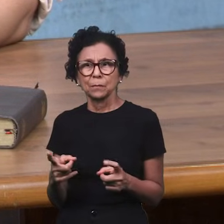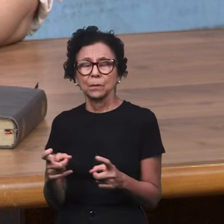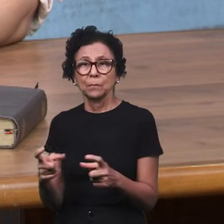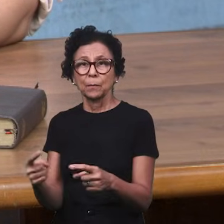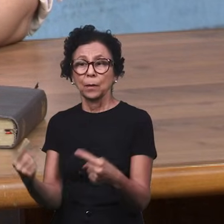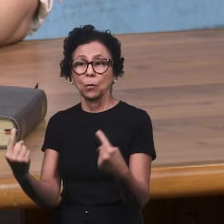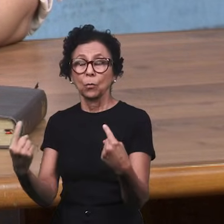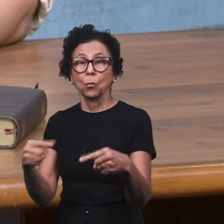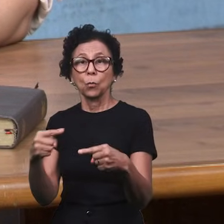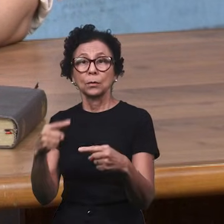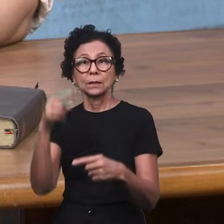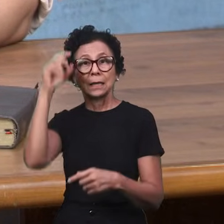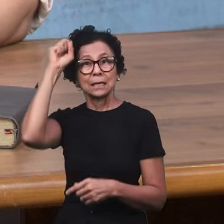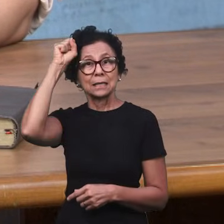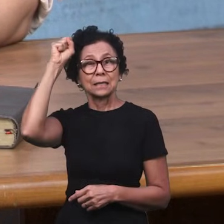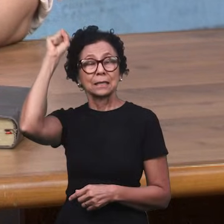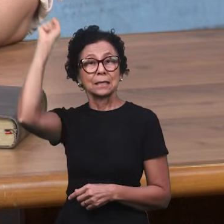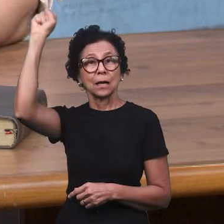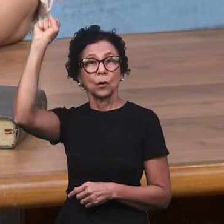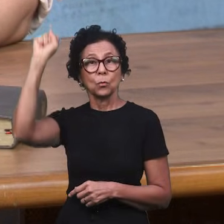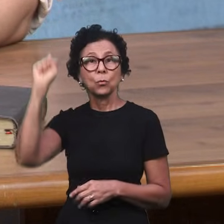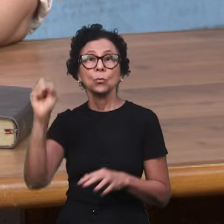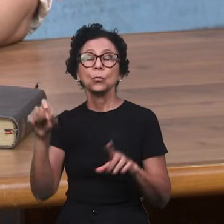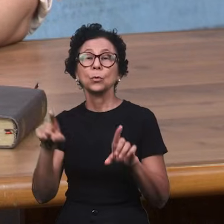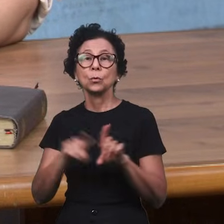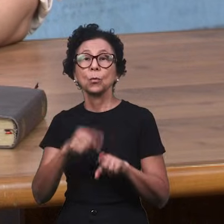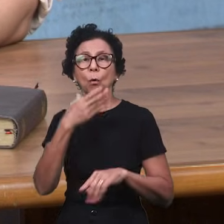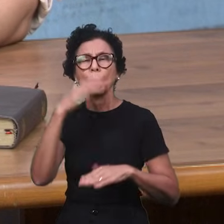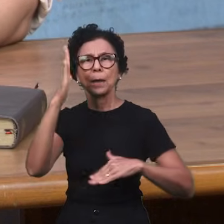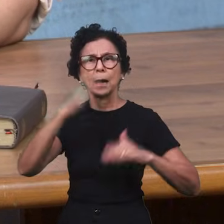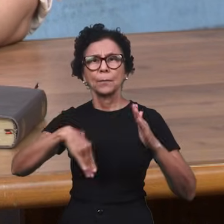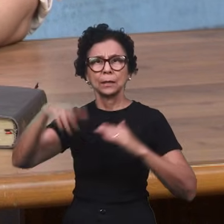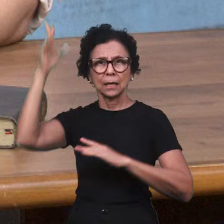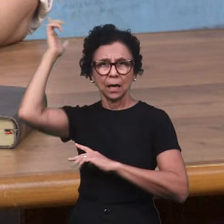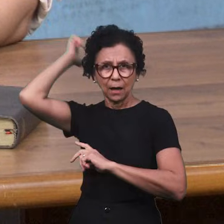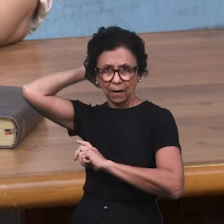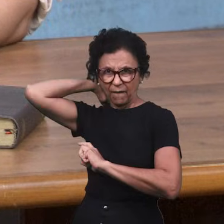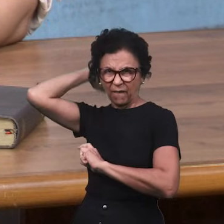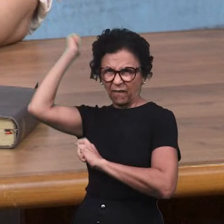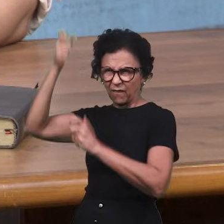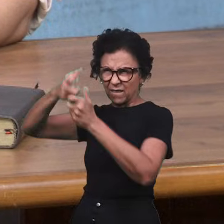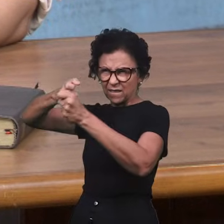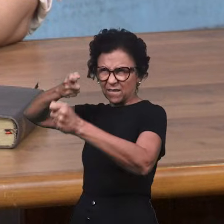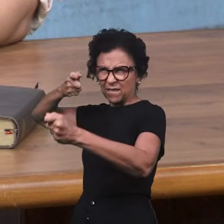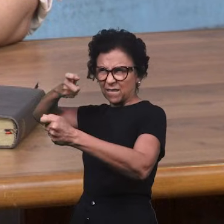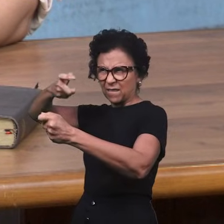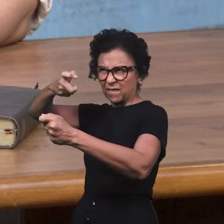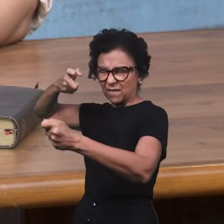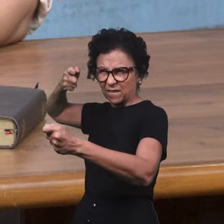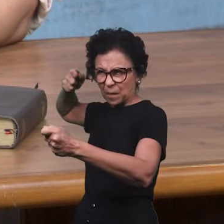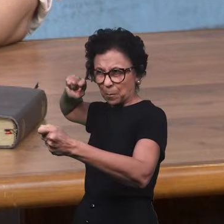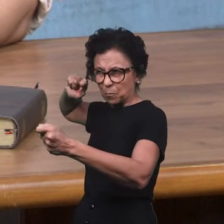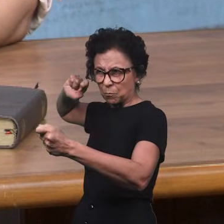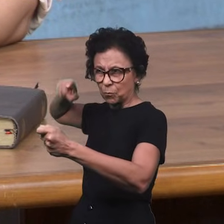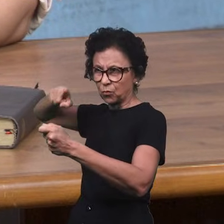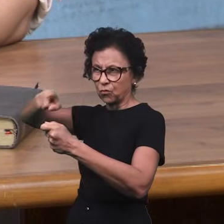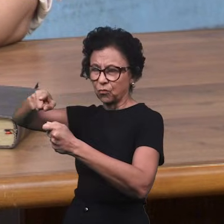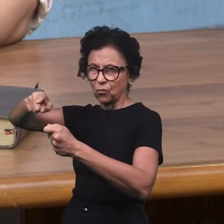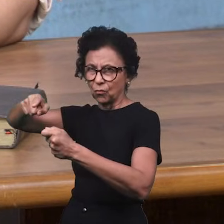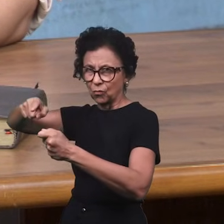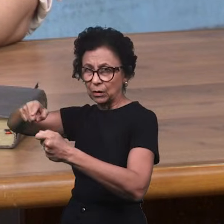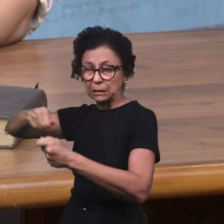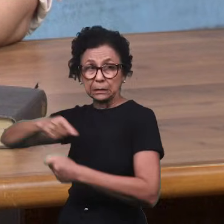contra Saul e os frecheiros o acharam e temeu muito aos frecheiros. Então disse Saul ao